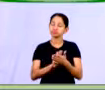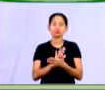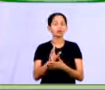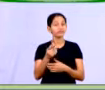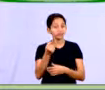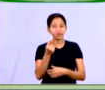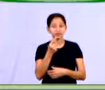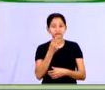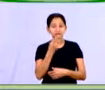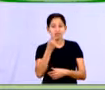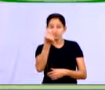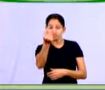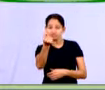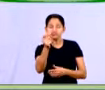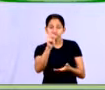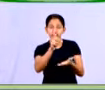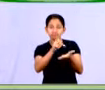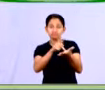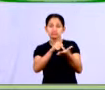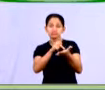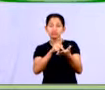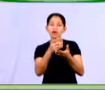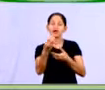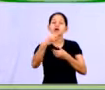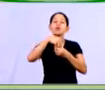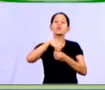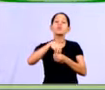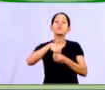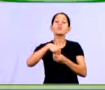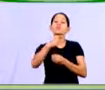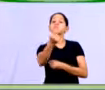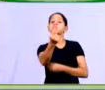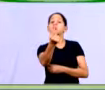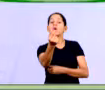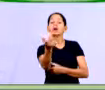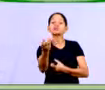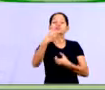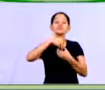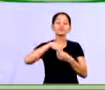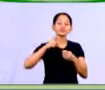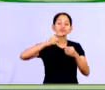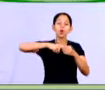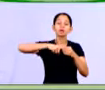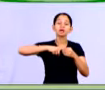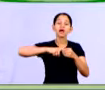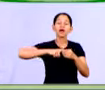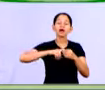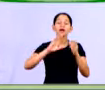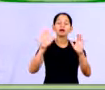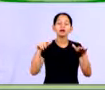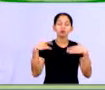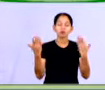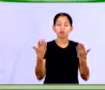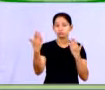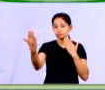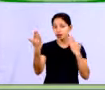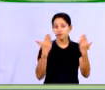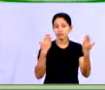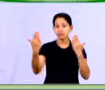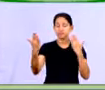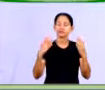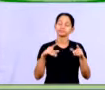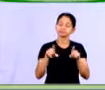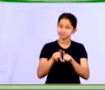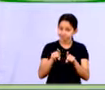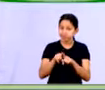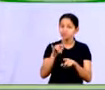valor mesmo, a quantidade de retorno que você vai ter, a quantidade de dinheiro. Então ele faz um comparativo. Se naquele primeiro momento